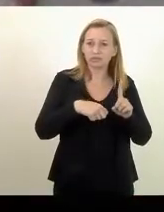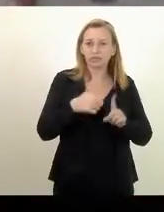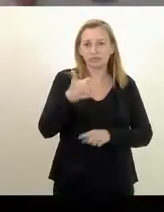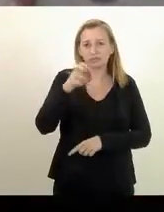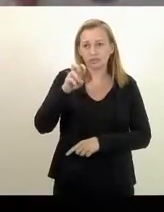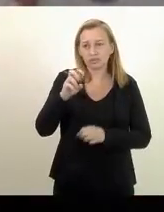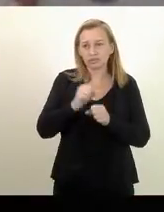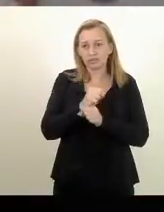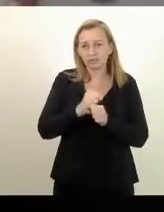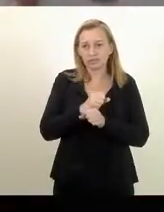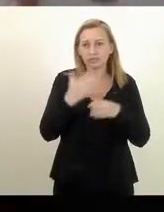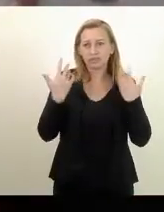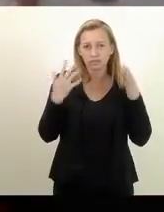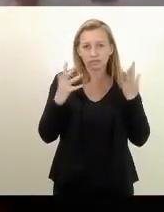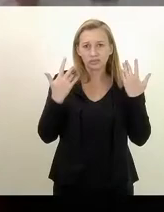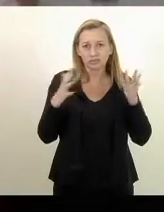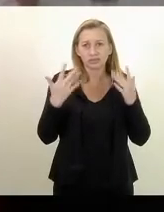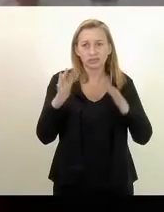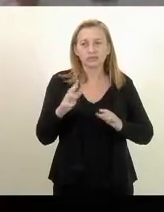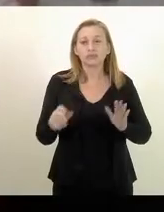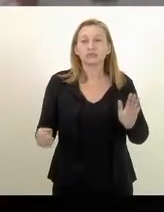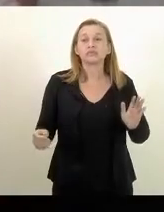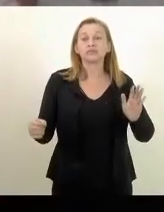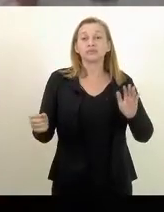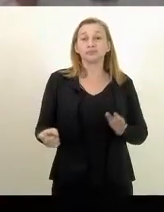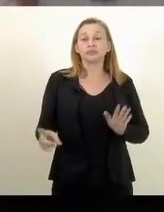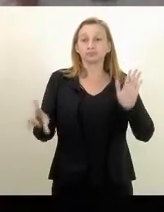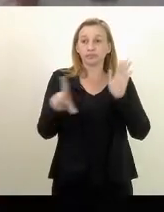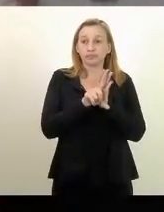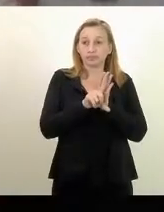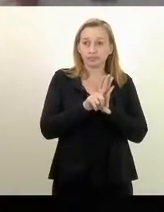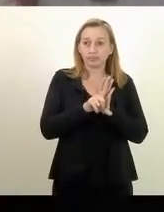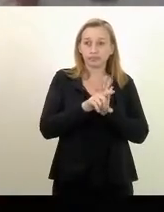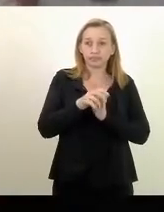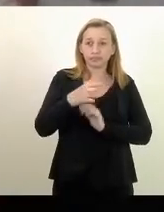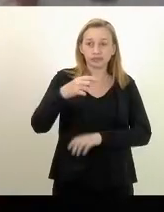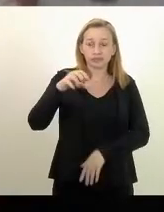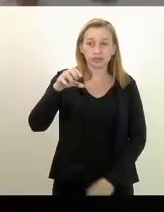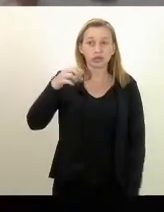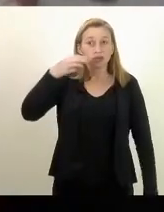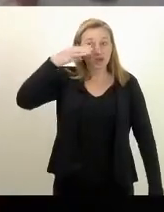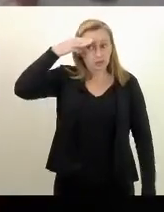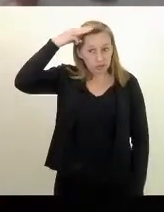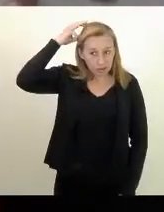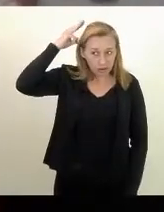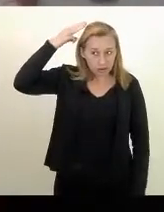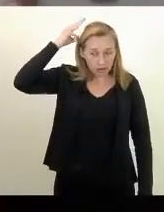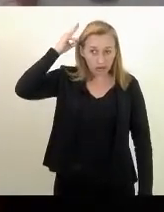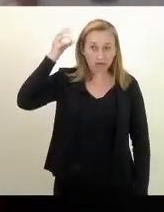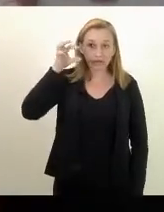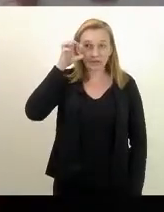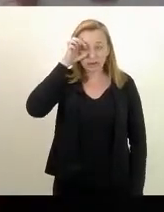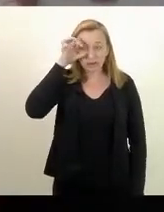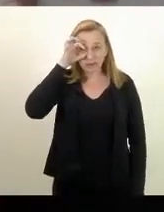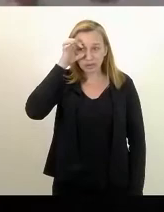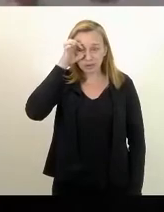celebrando os 15 anos da lei Maria da Penha da instituição dessa lei que foi importantíssima para